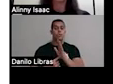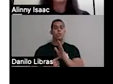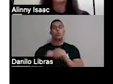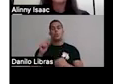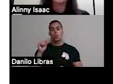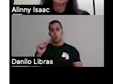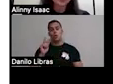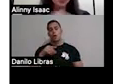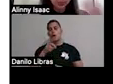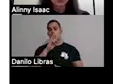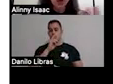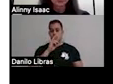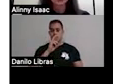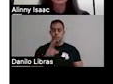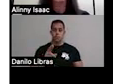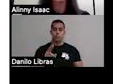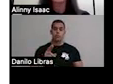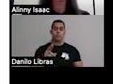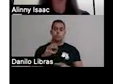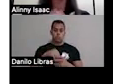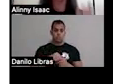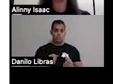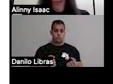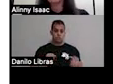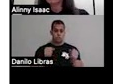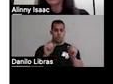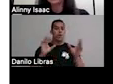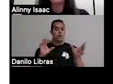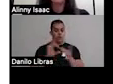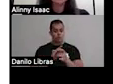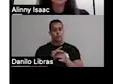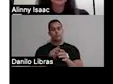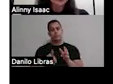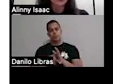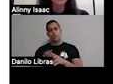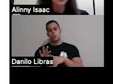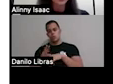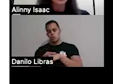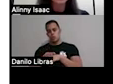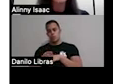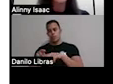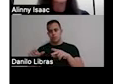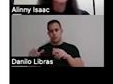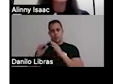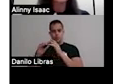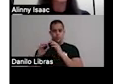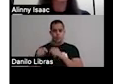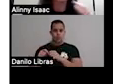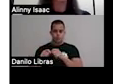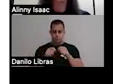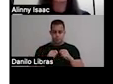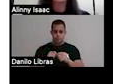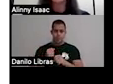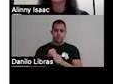que essa resposta integrada ao estresse se associava com doenças neurodegenerativas. Em 2013,